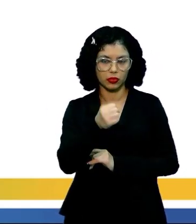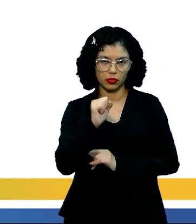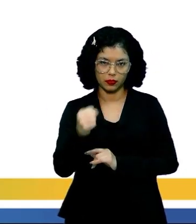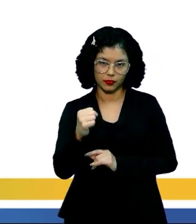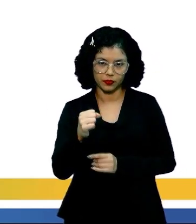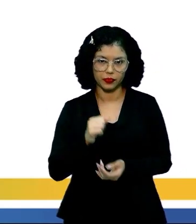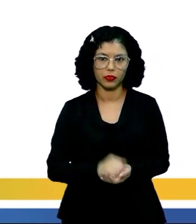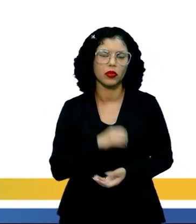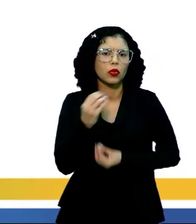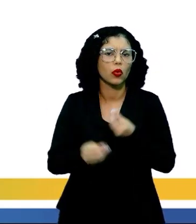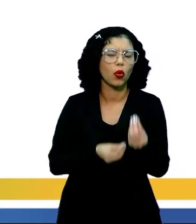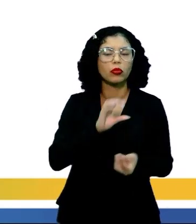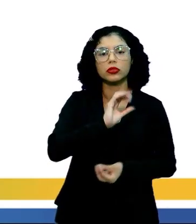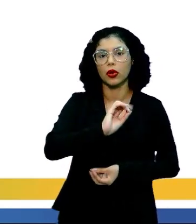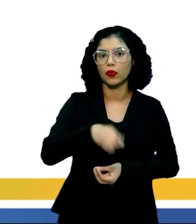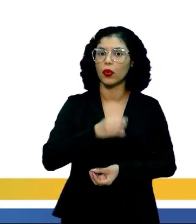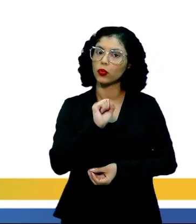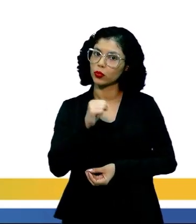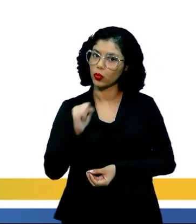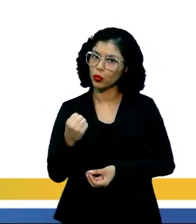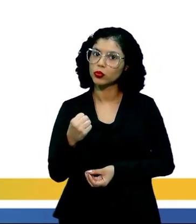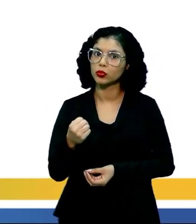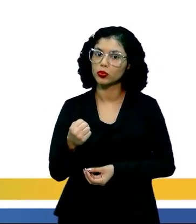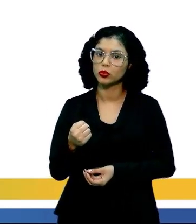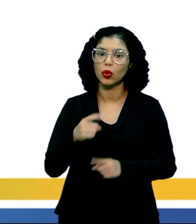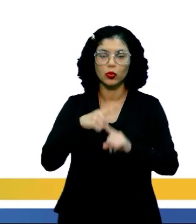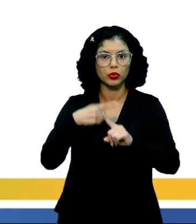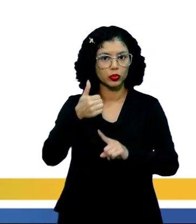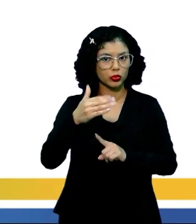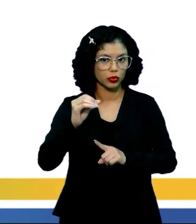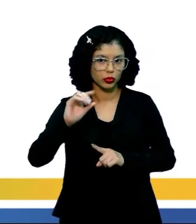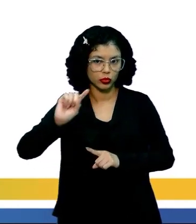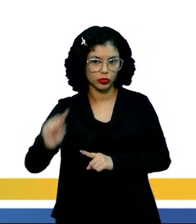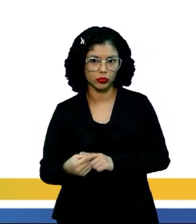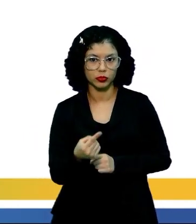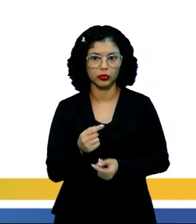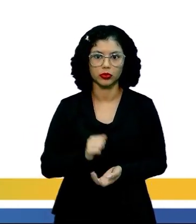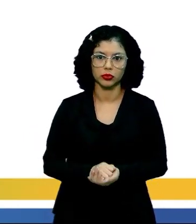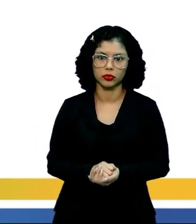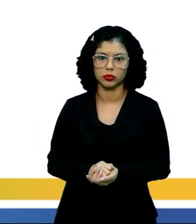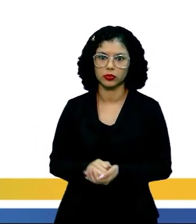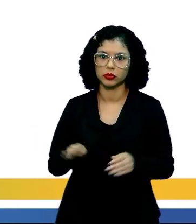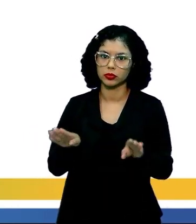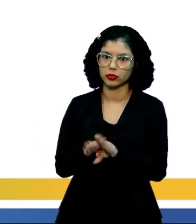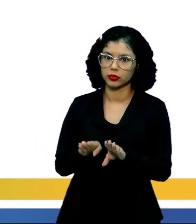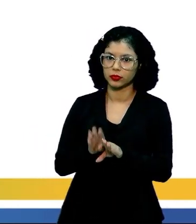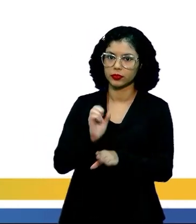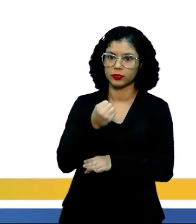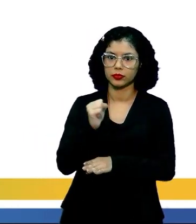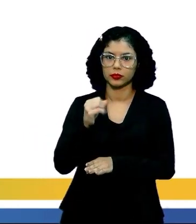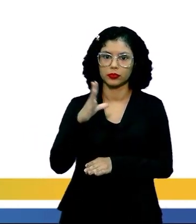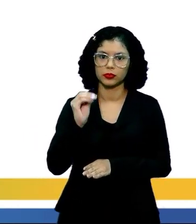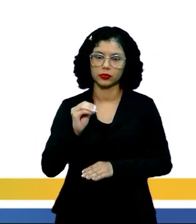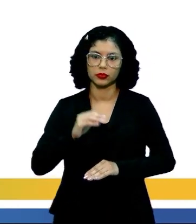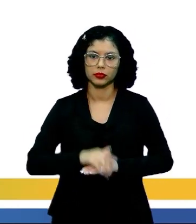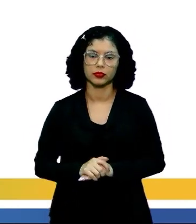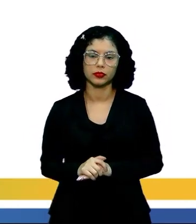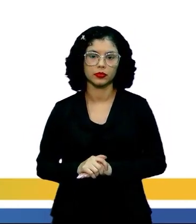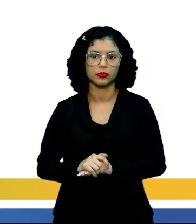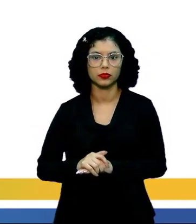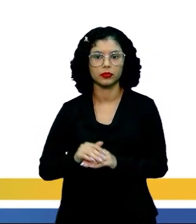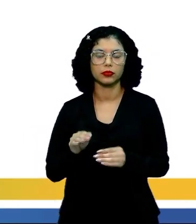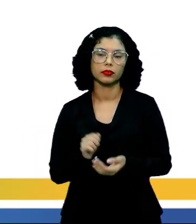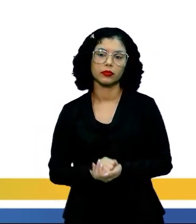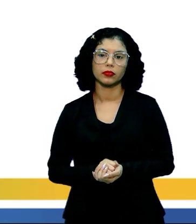0,88. Como é 0,88 mil, aqui eu multiplico por 1.000, tá? O que vai me dar 880 brinquedos